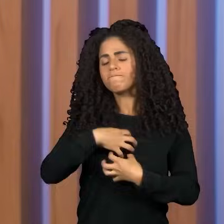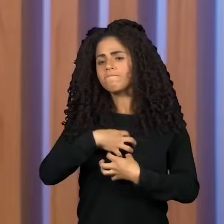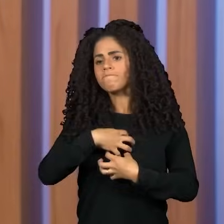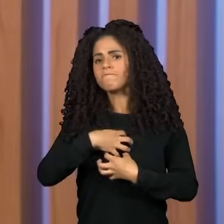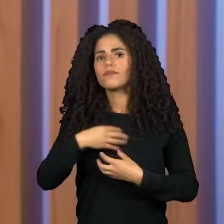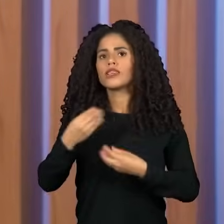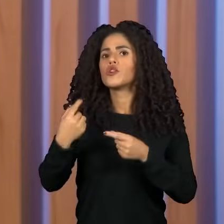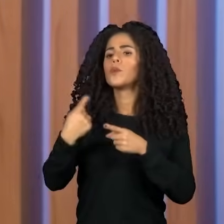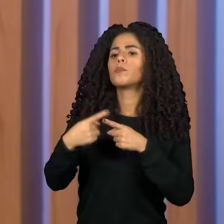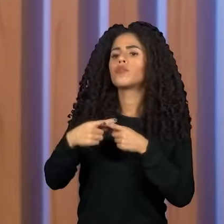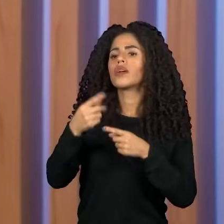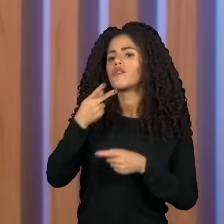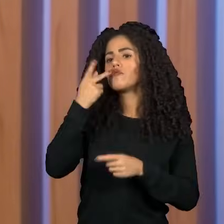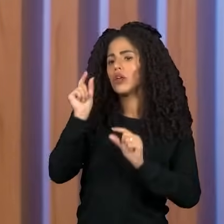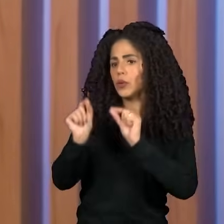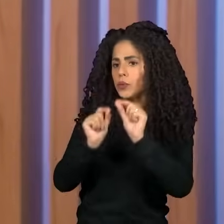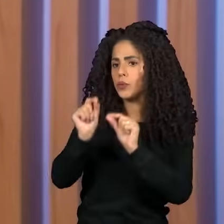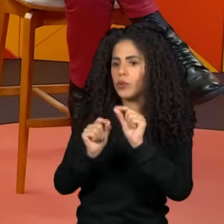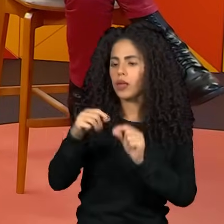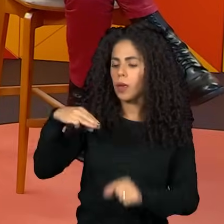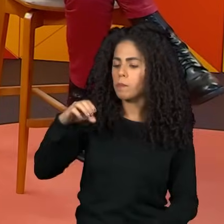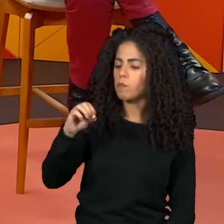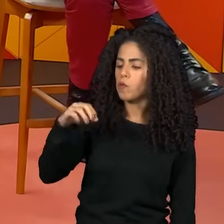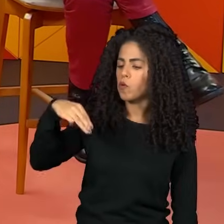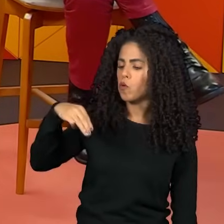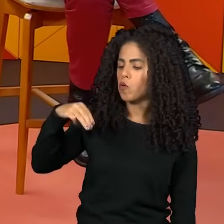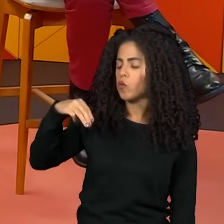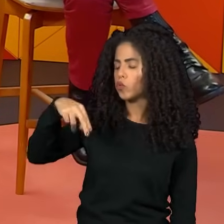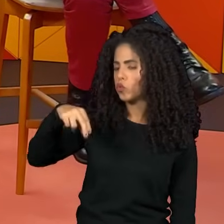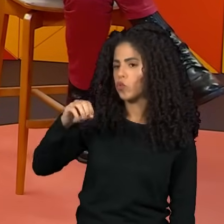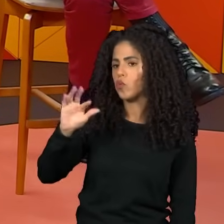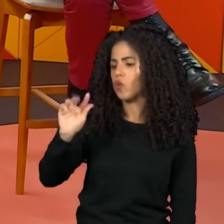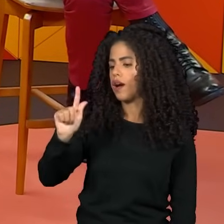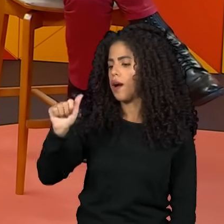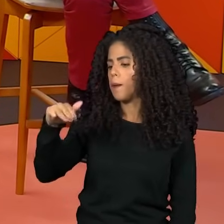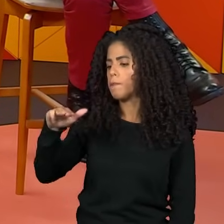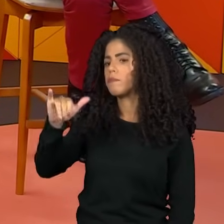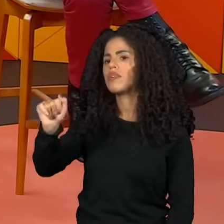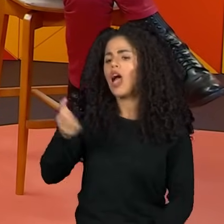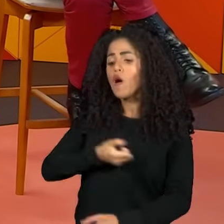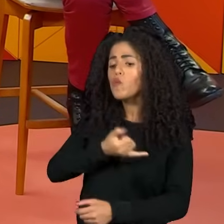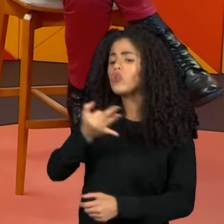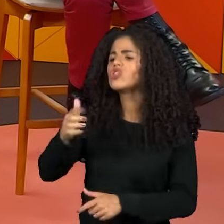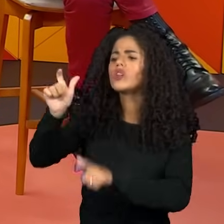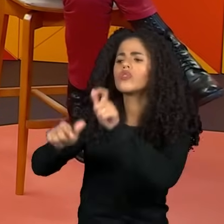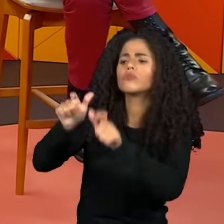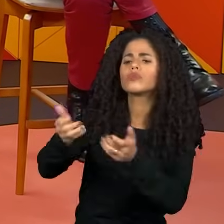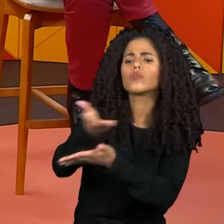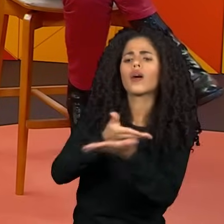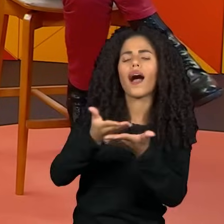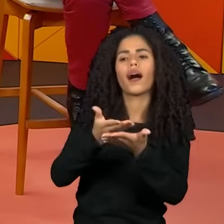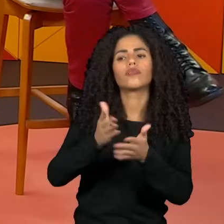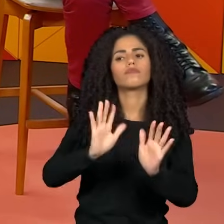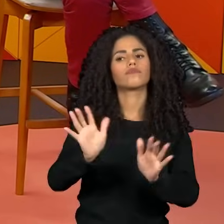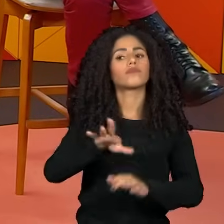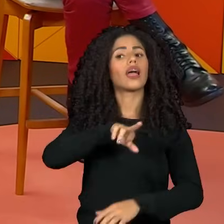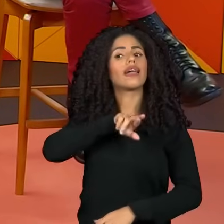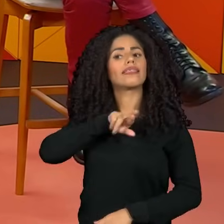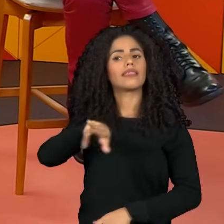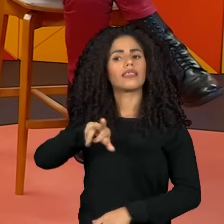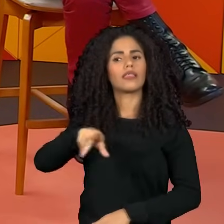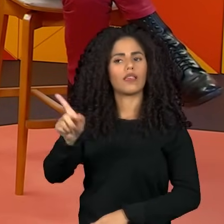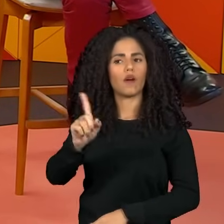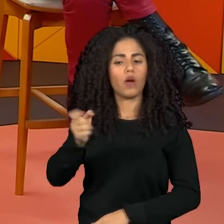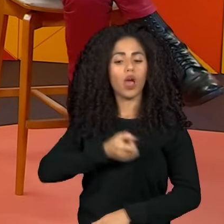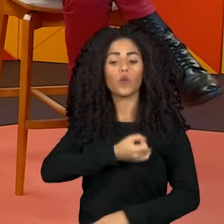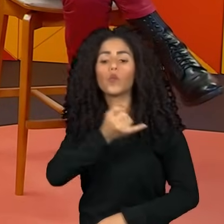Porque, isso eu sempre gosto de falar, não monogamia não é sobre número de parcerias. Nunca foi e não vai ser necessariamente sobre com quantas pessoas você se